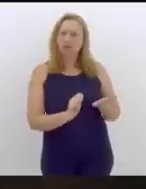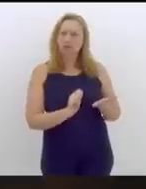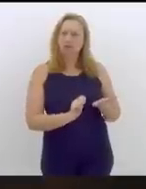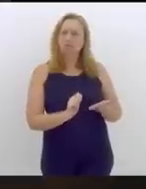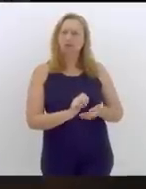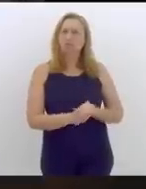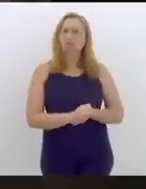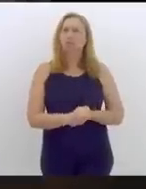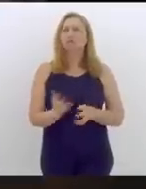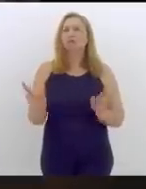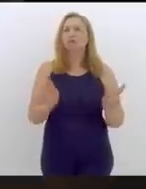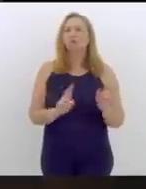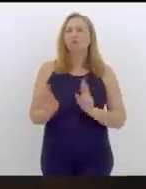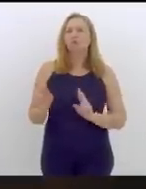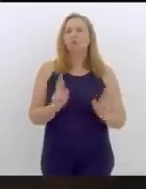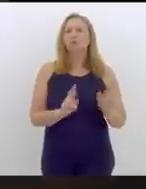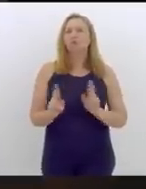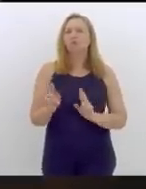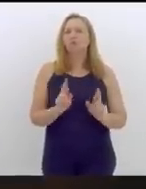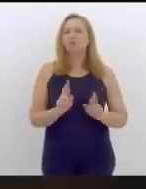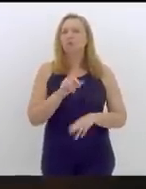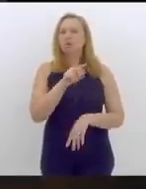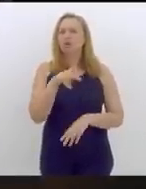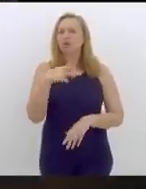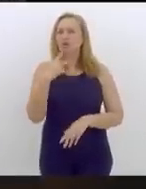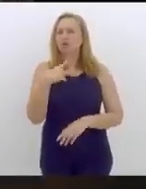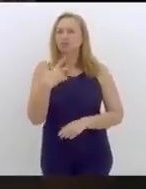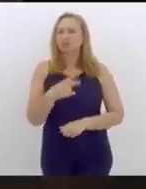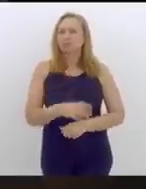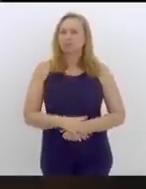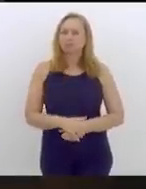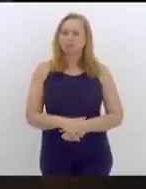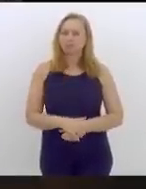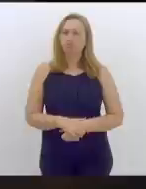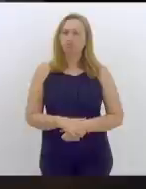com relação ao que ele falou sobre